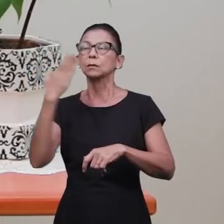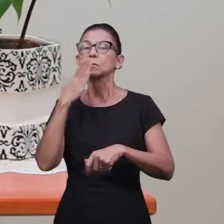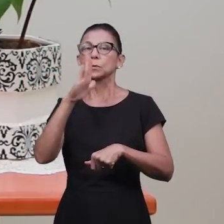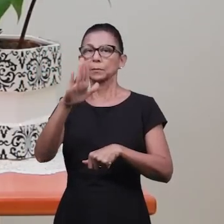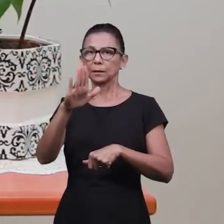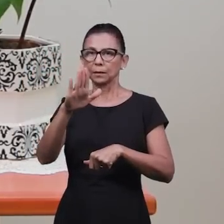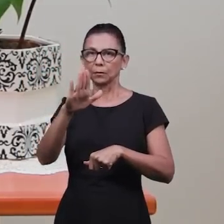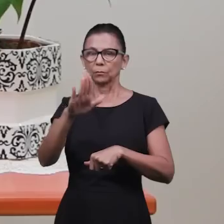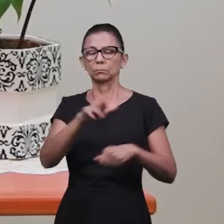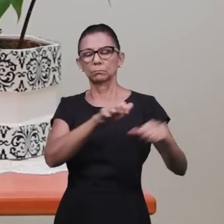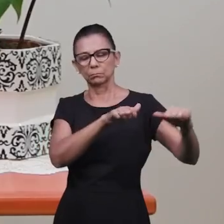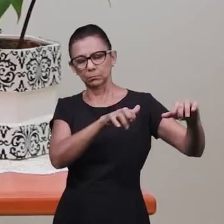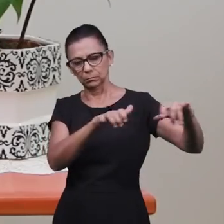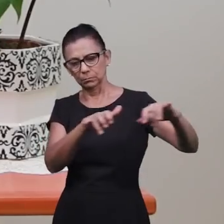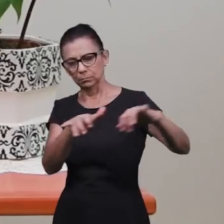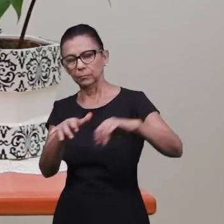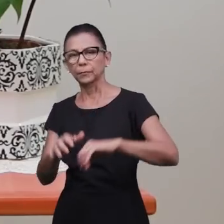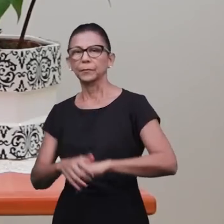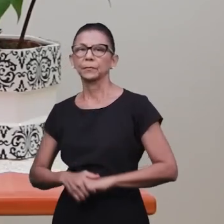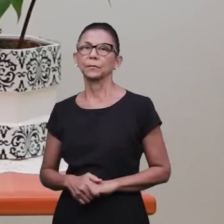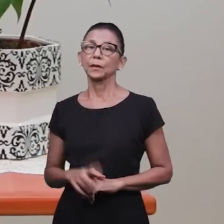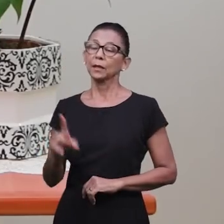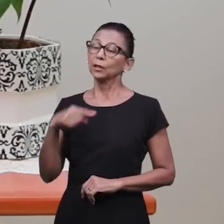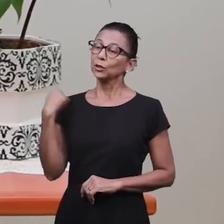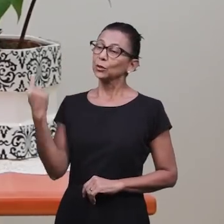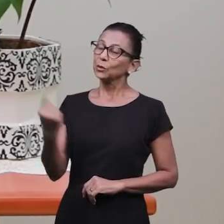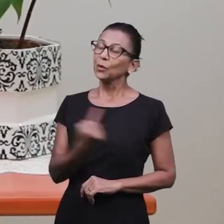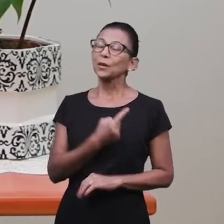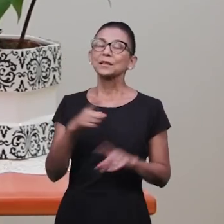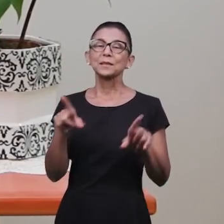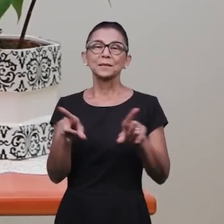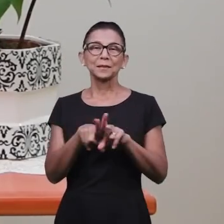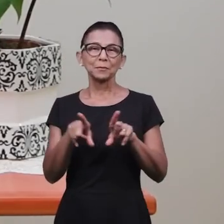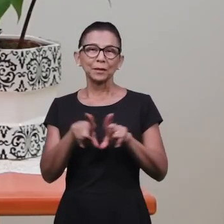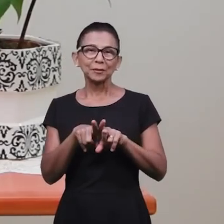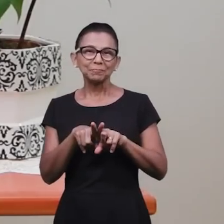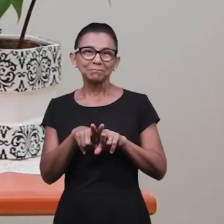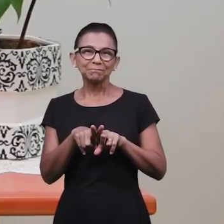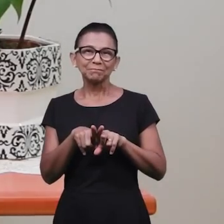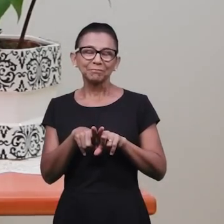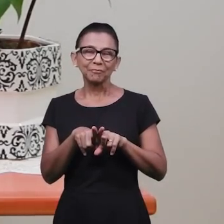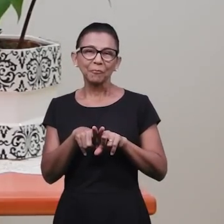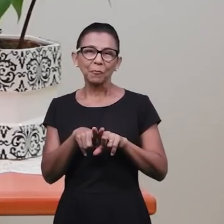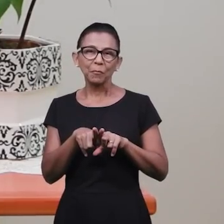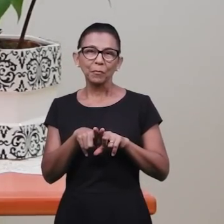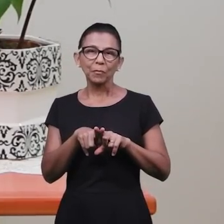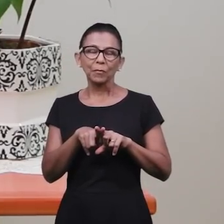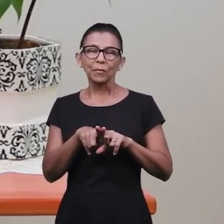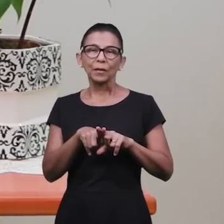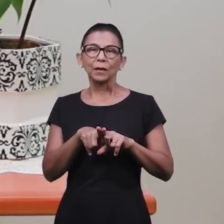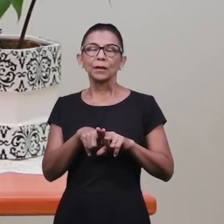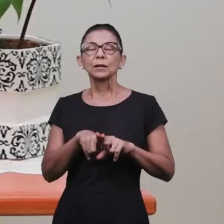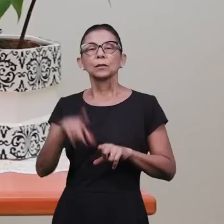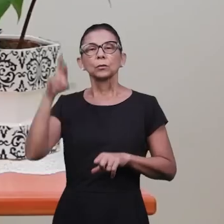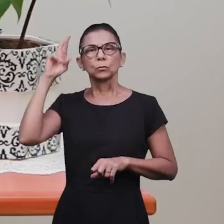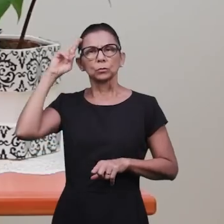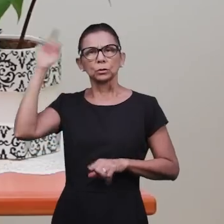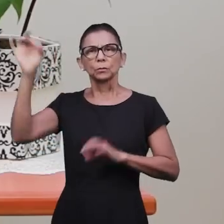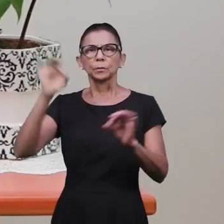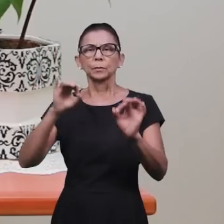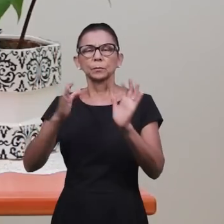mundo exatamente para a vida eterna. Então, o mundo está envolto em